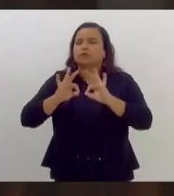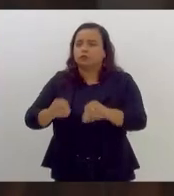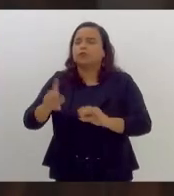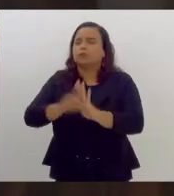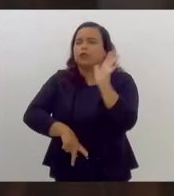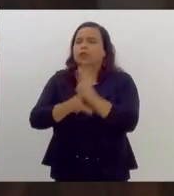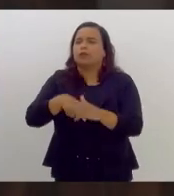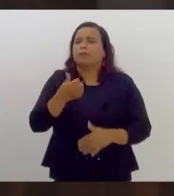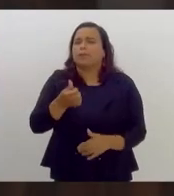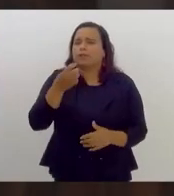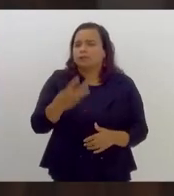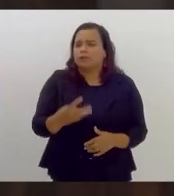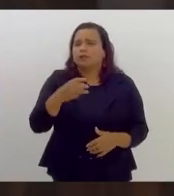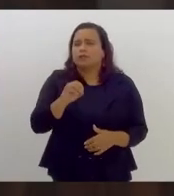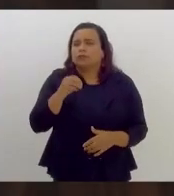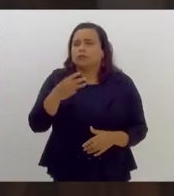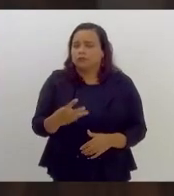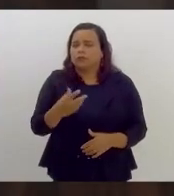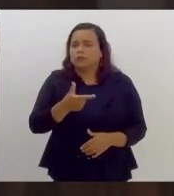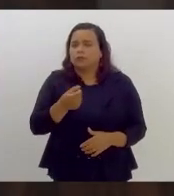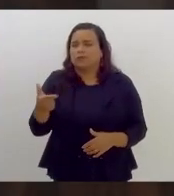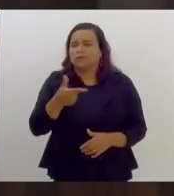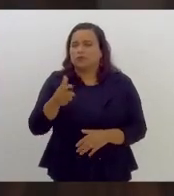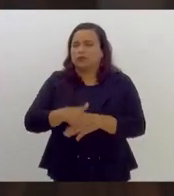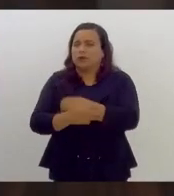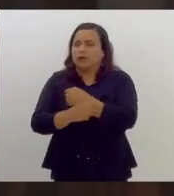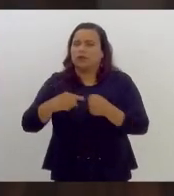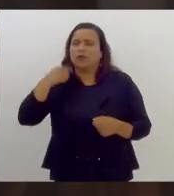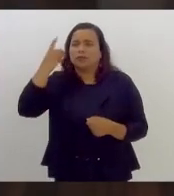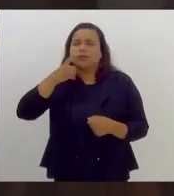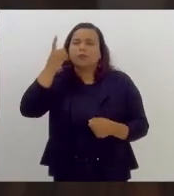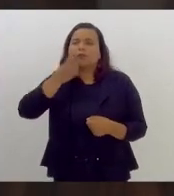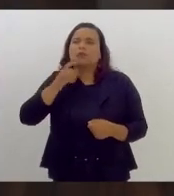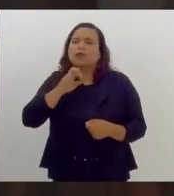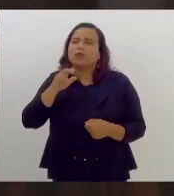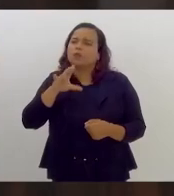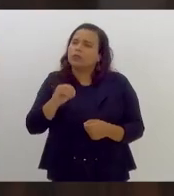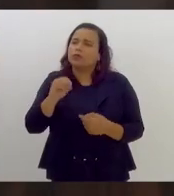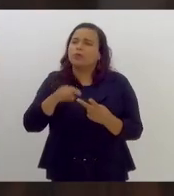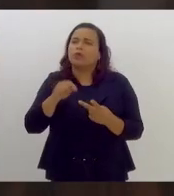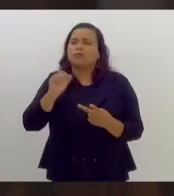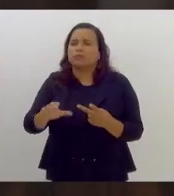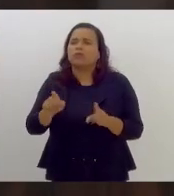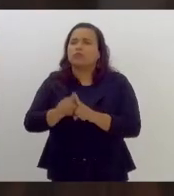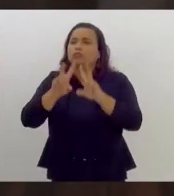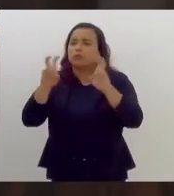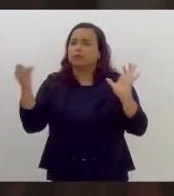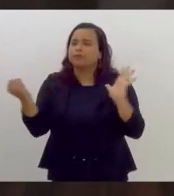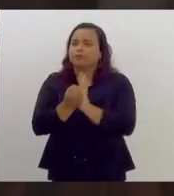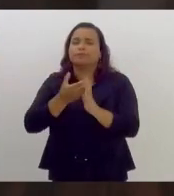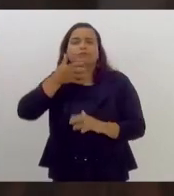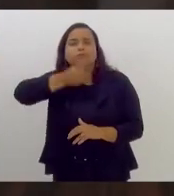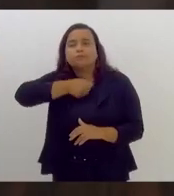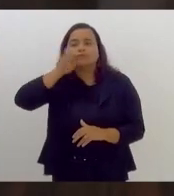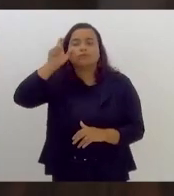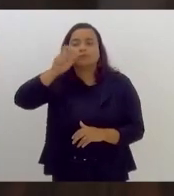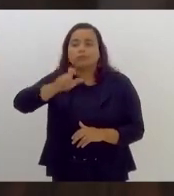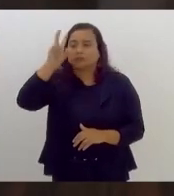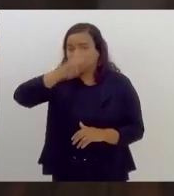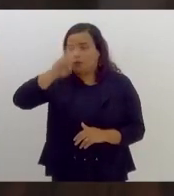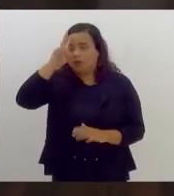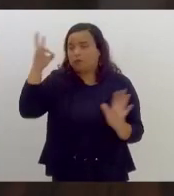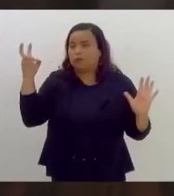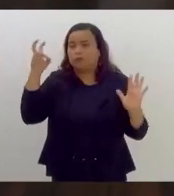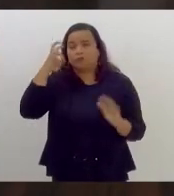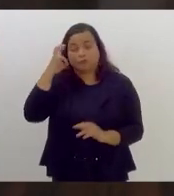de lei 6303 de 22, de autoria dos deputados Eurico Júnior e André Siciliano, que dispõe sobre o tombamento por interesse histórico e cultural do Estado do Rio de